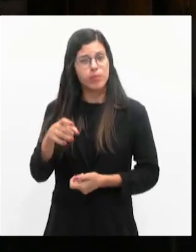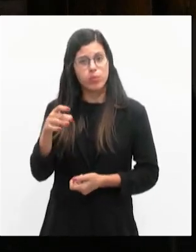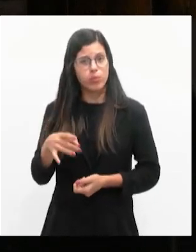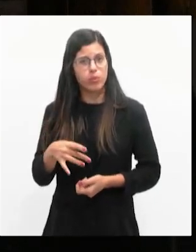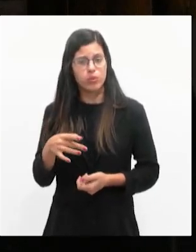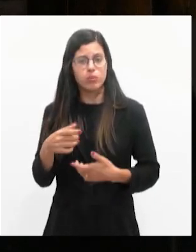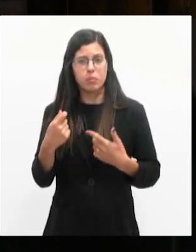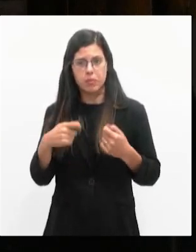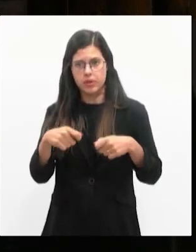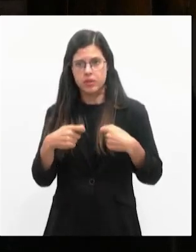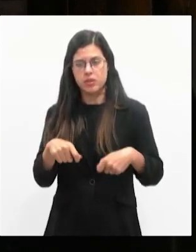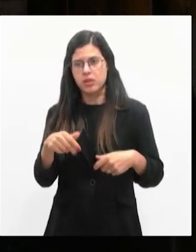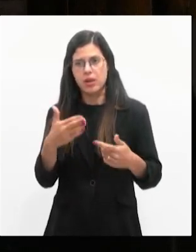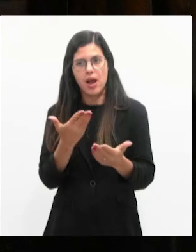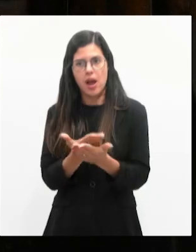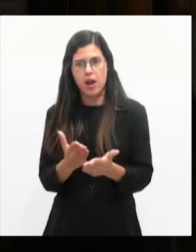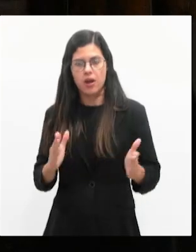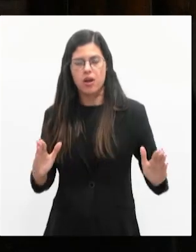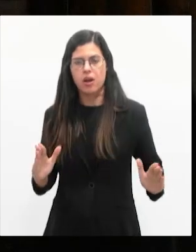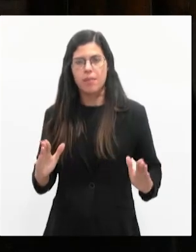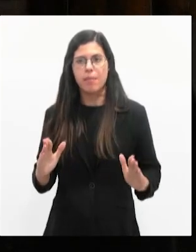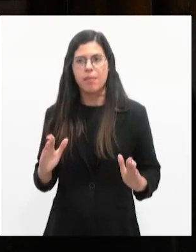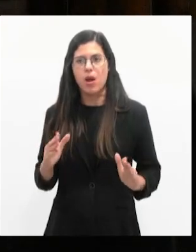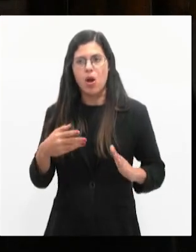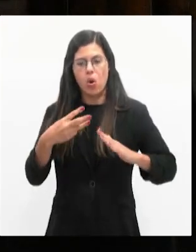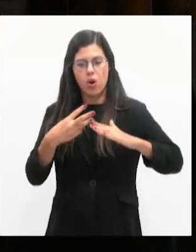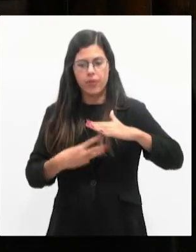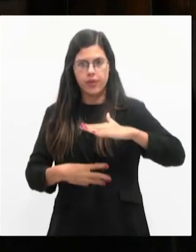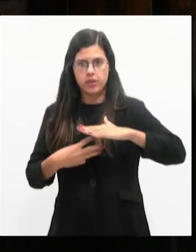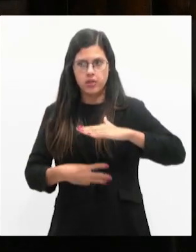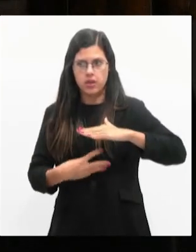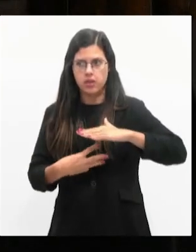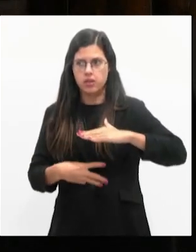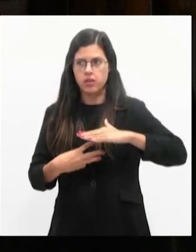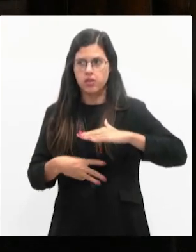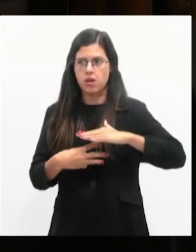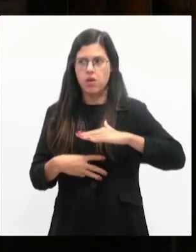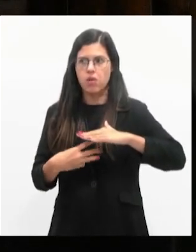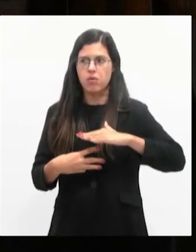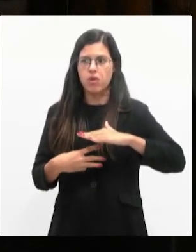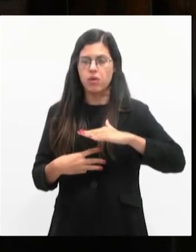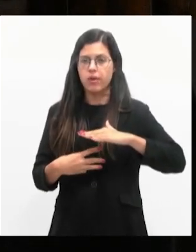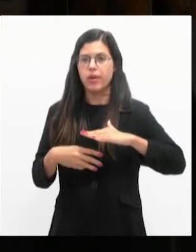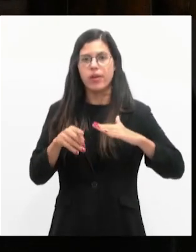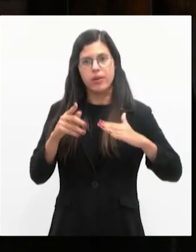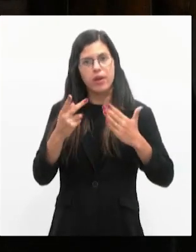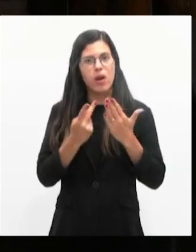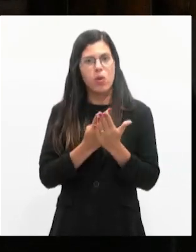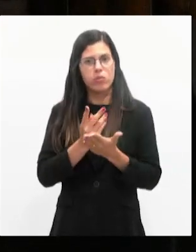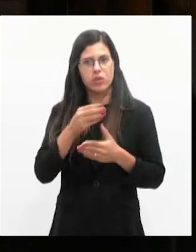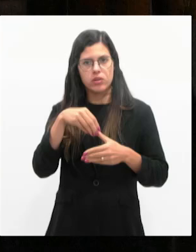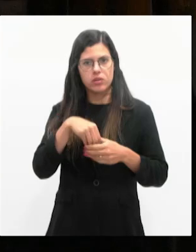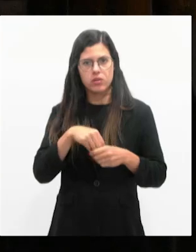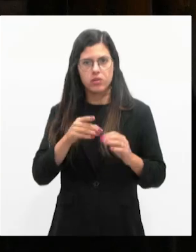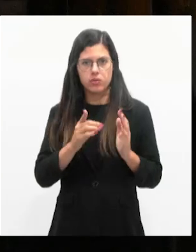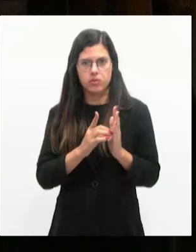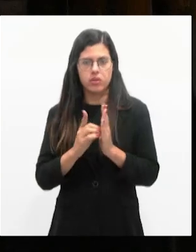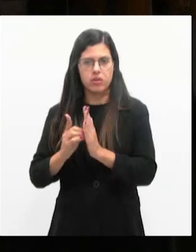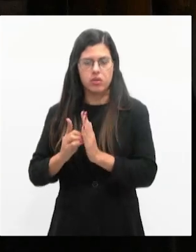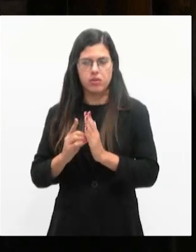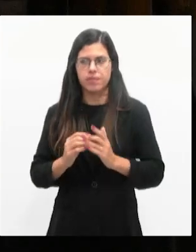acabar com a enorme terceirização que lá ainda